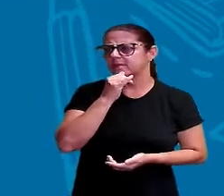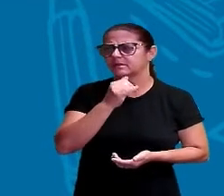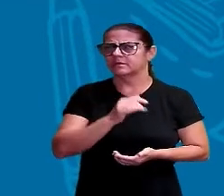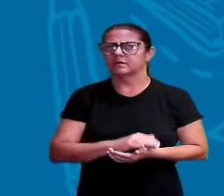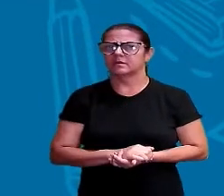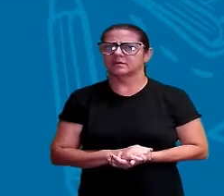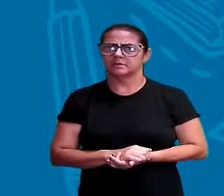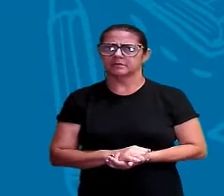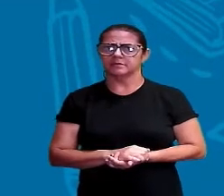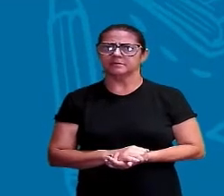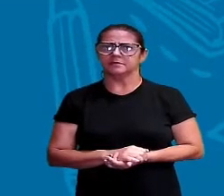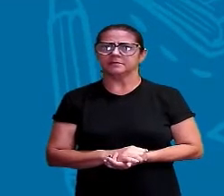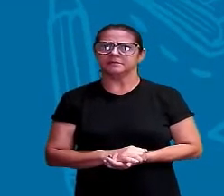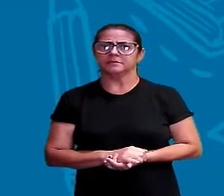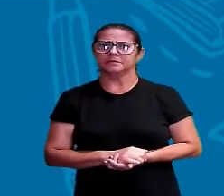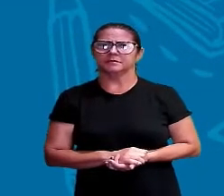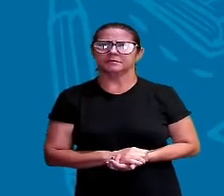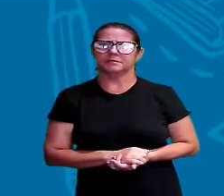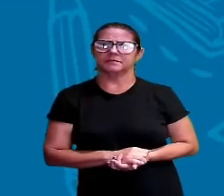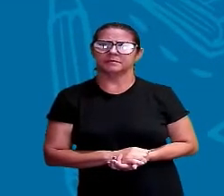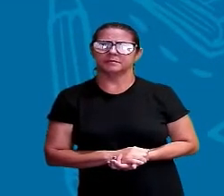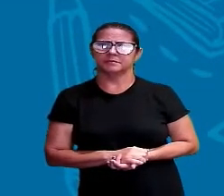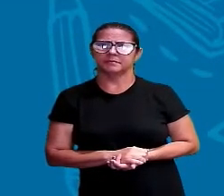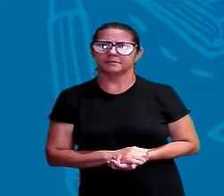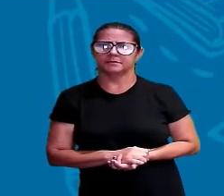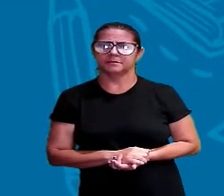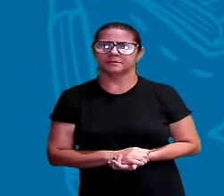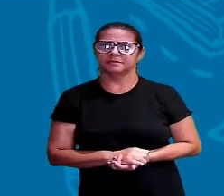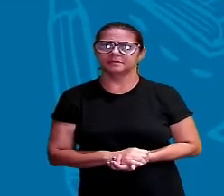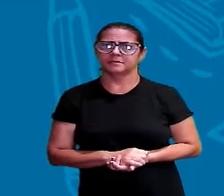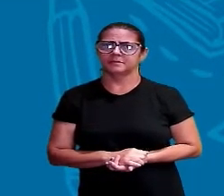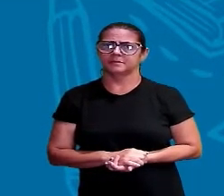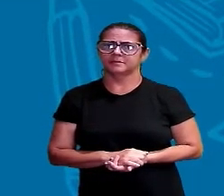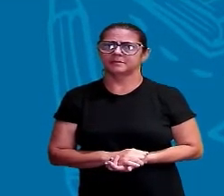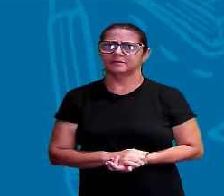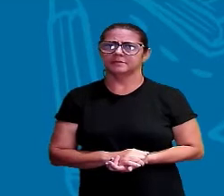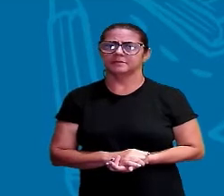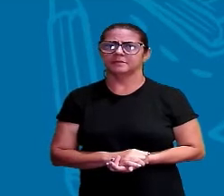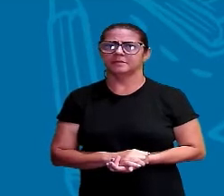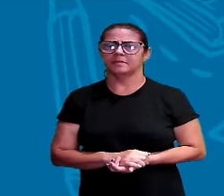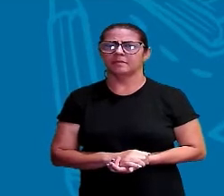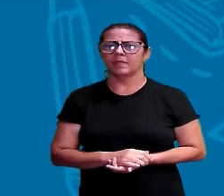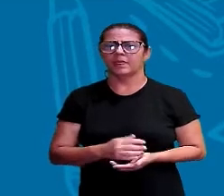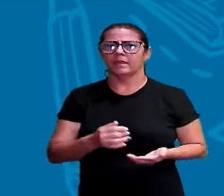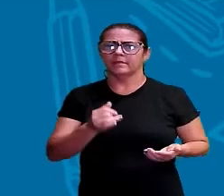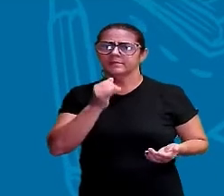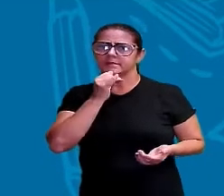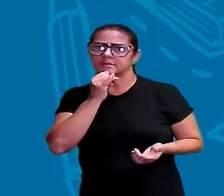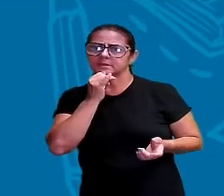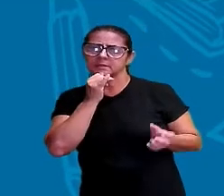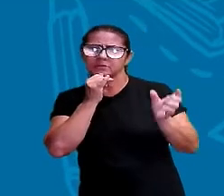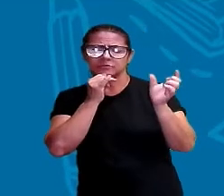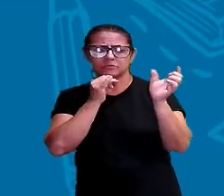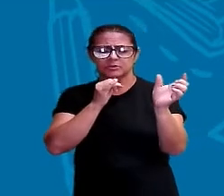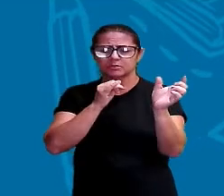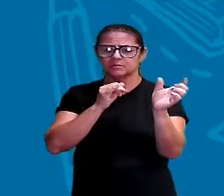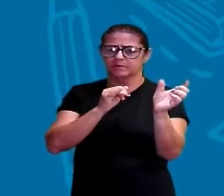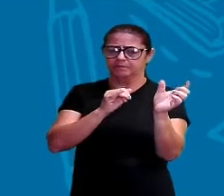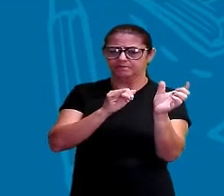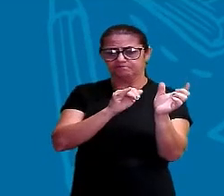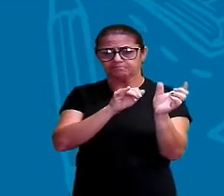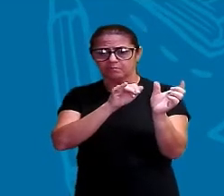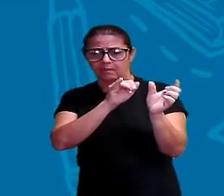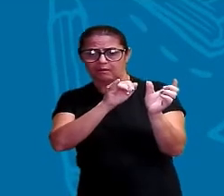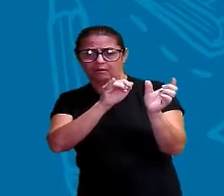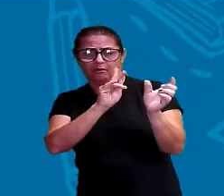ó, he worked a lot last night. Então, se eu tivesse colocado he e a forma